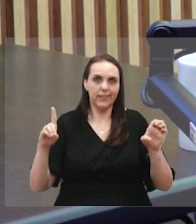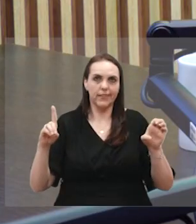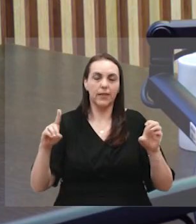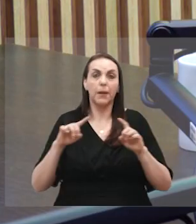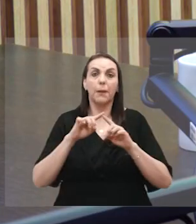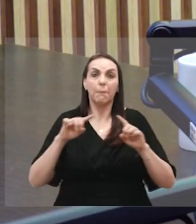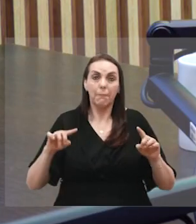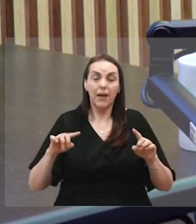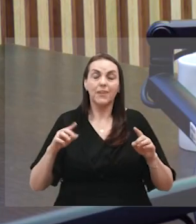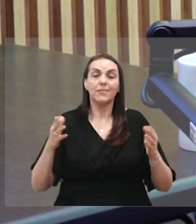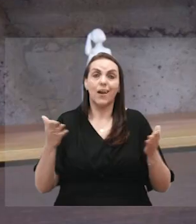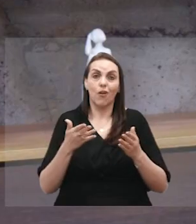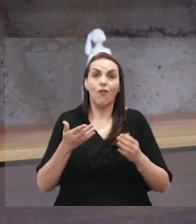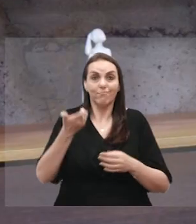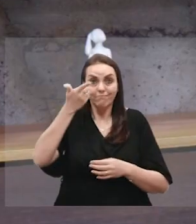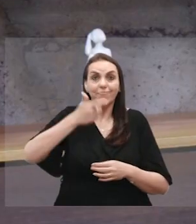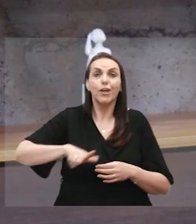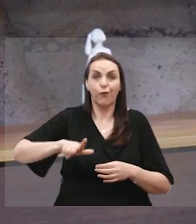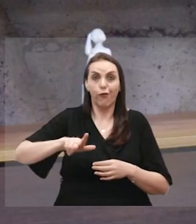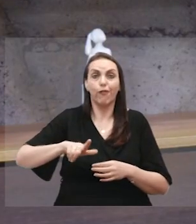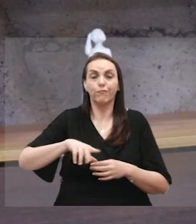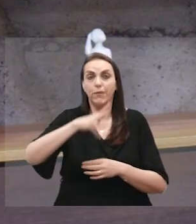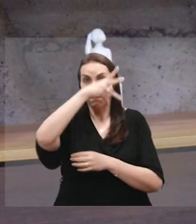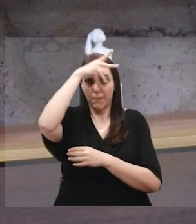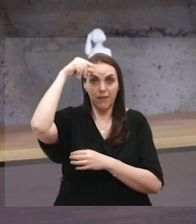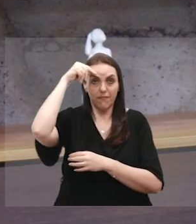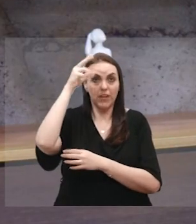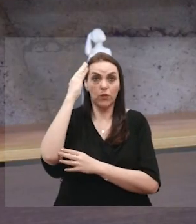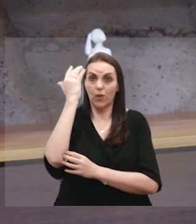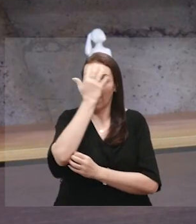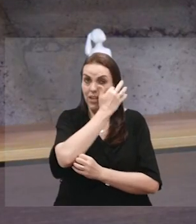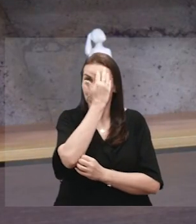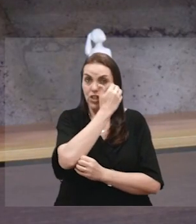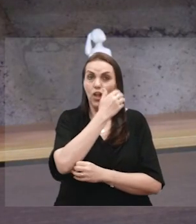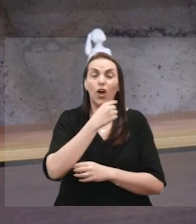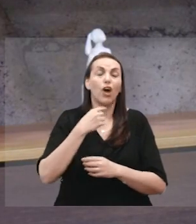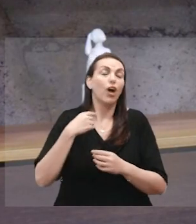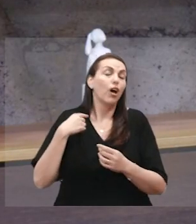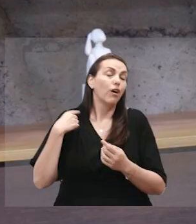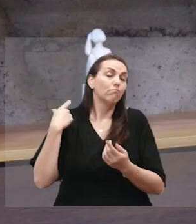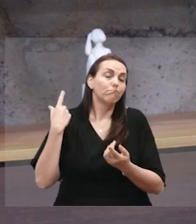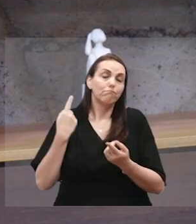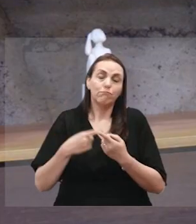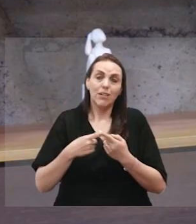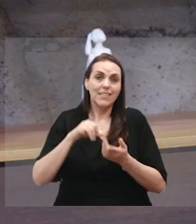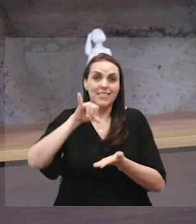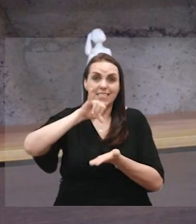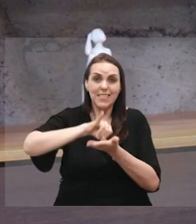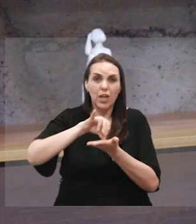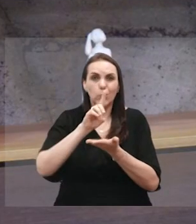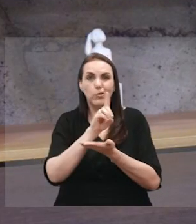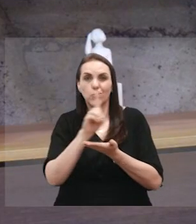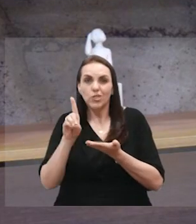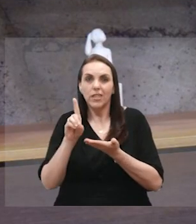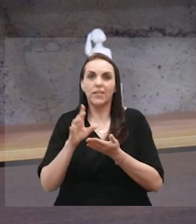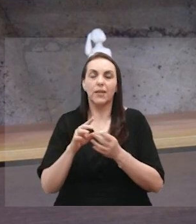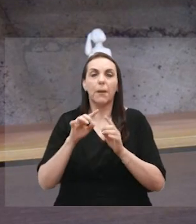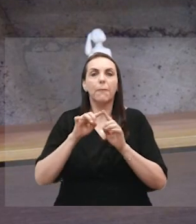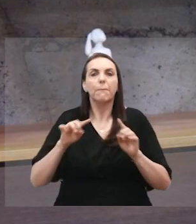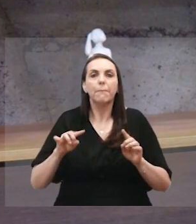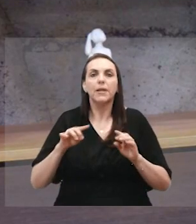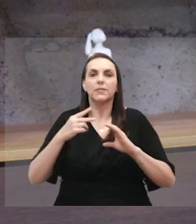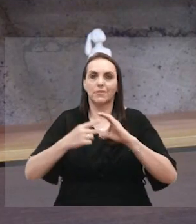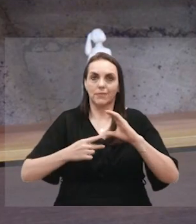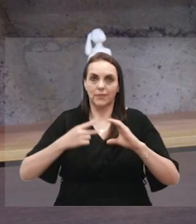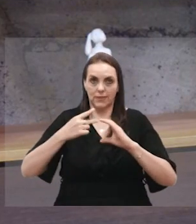análise prevaleceu a reeleição do prefeito Adilóide Domênico, que se situa num campo de centro-direita, digamos assim.